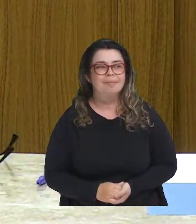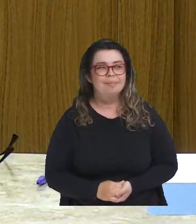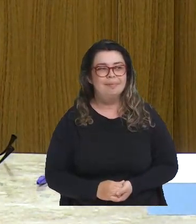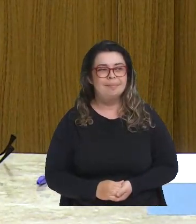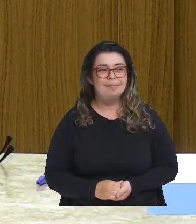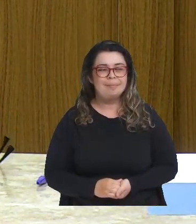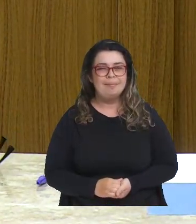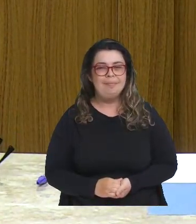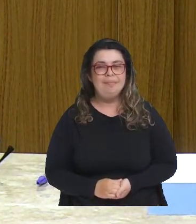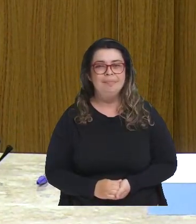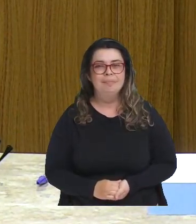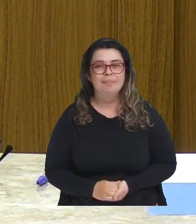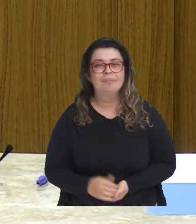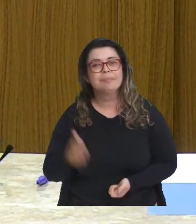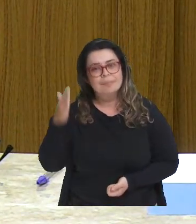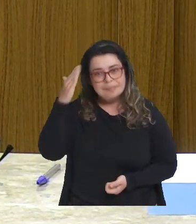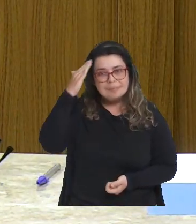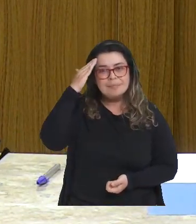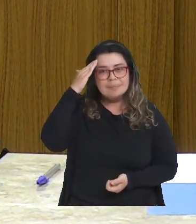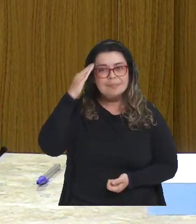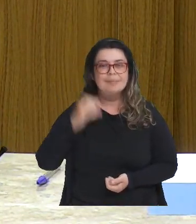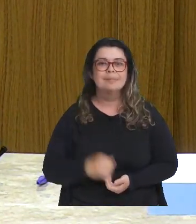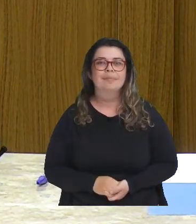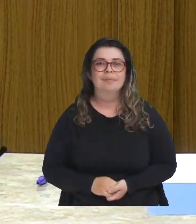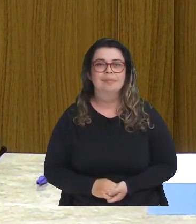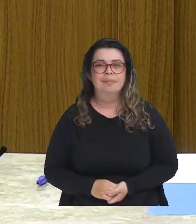eu entendo até o caminho que vocês